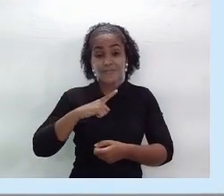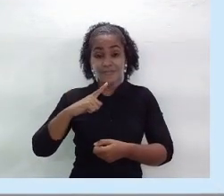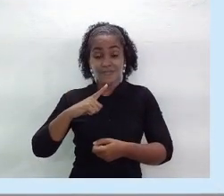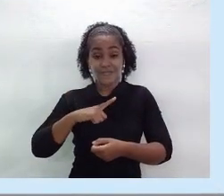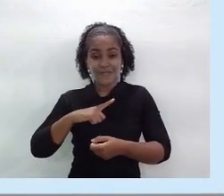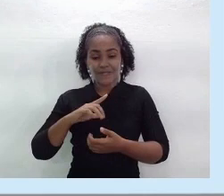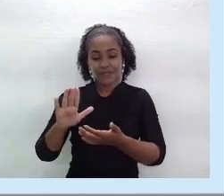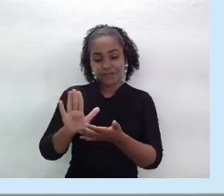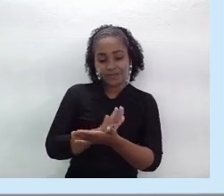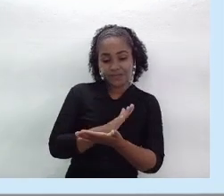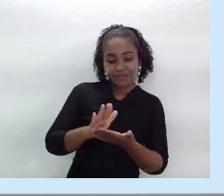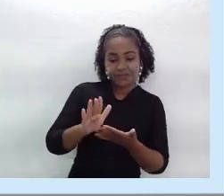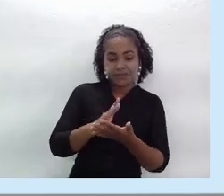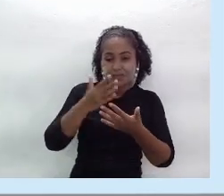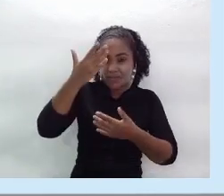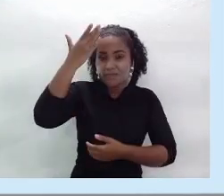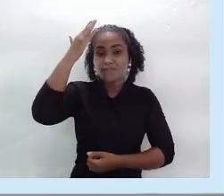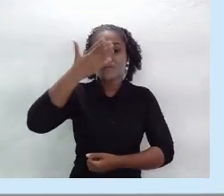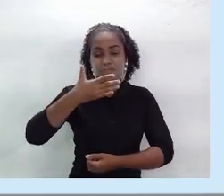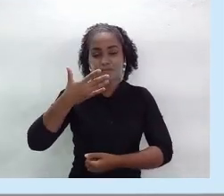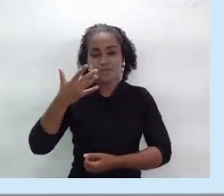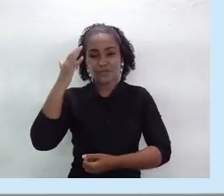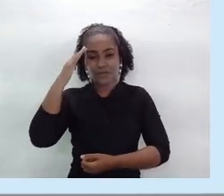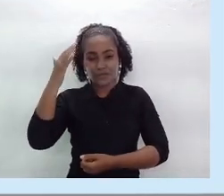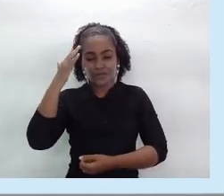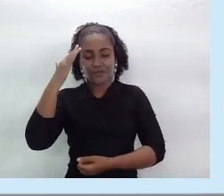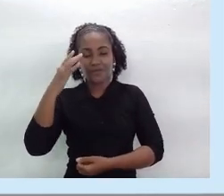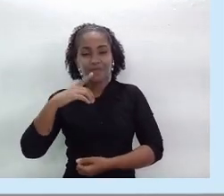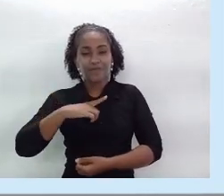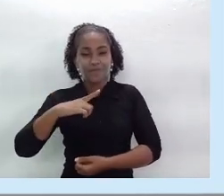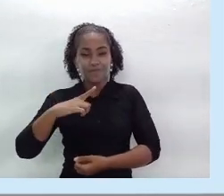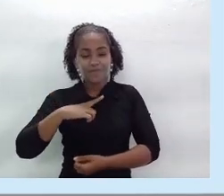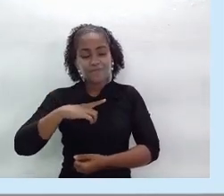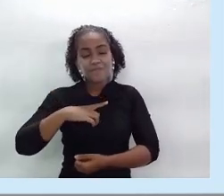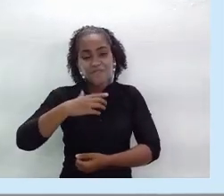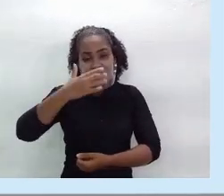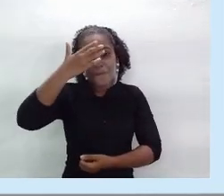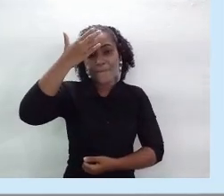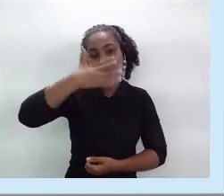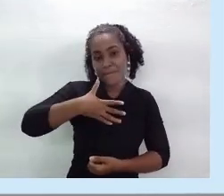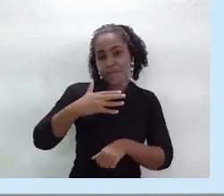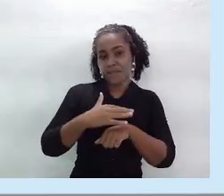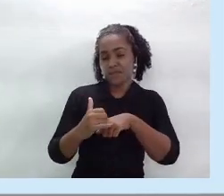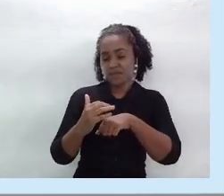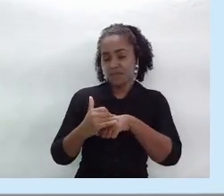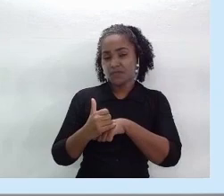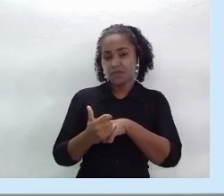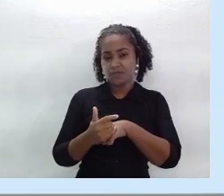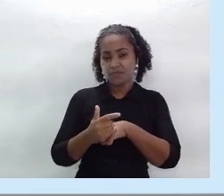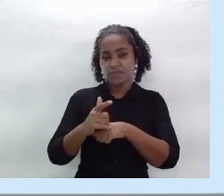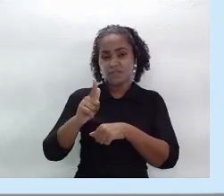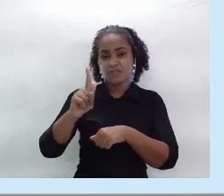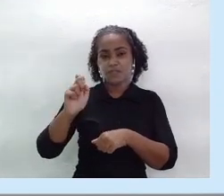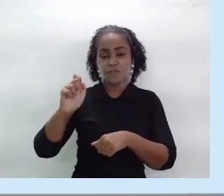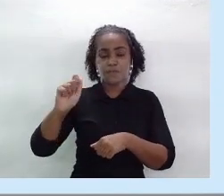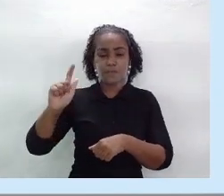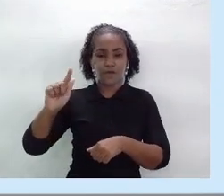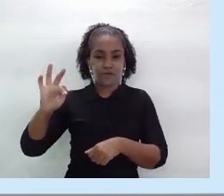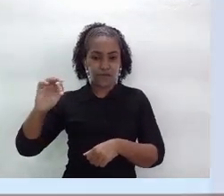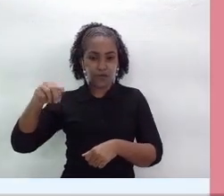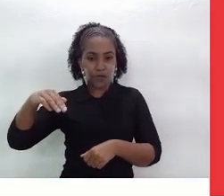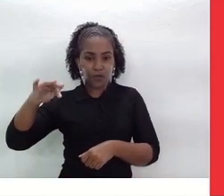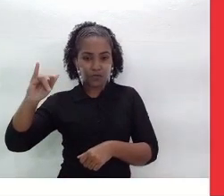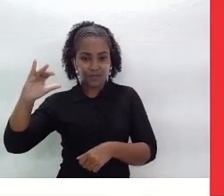existem algumas evidências sobre elas. A gente tem evidências que a gente chama de geomorfológicas,